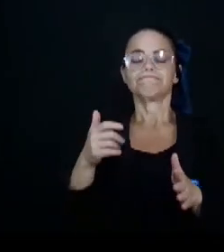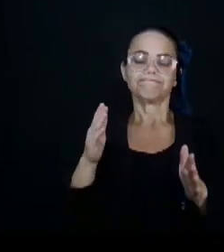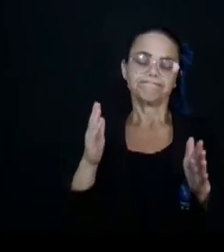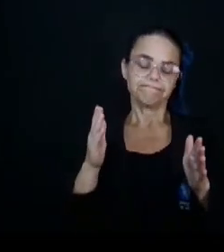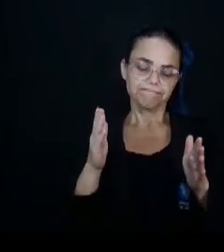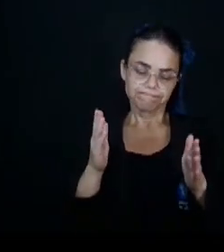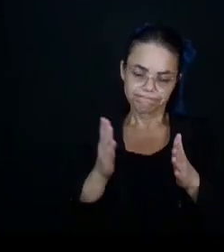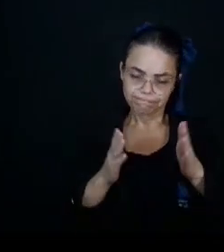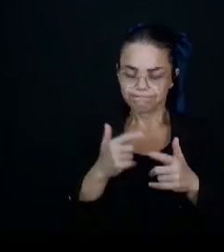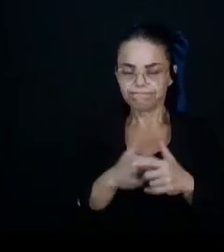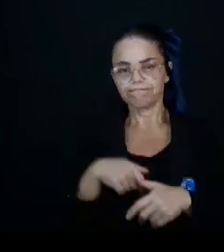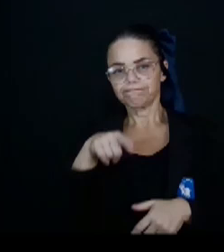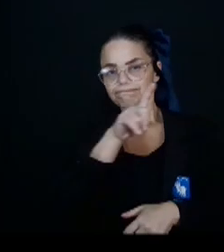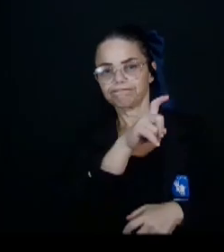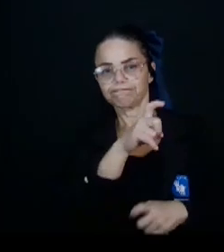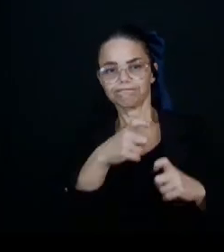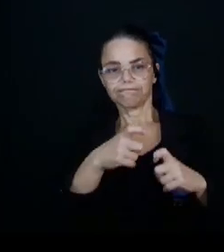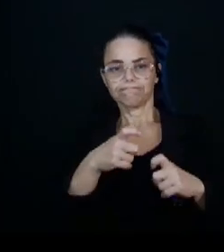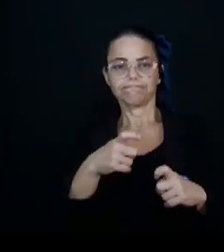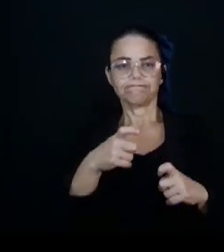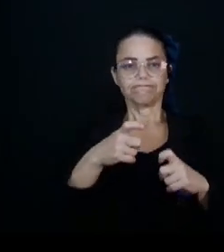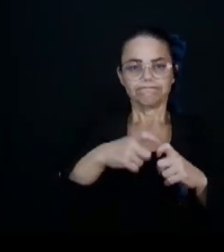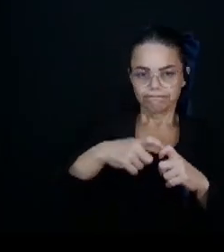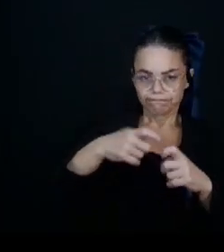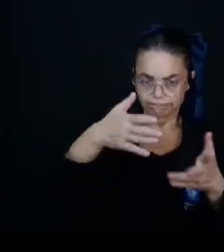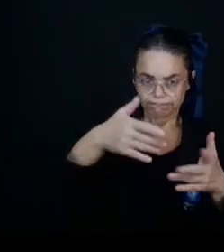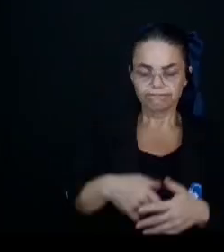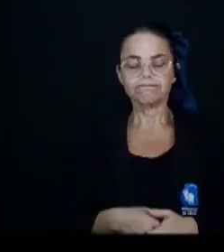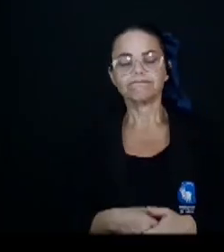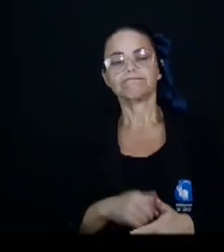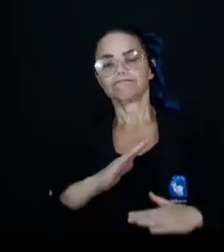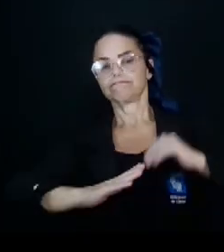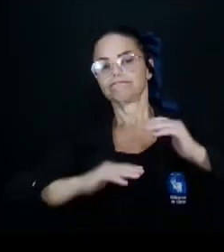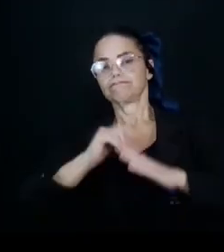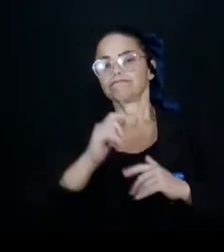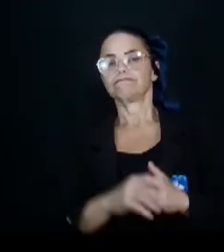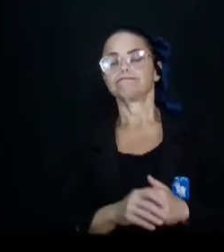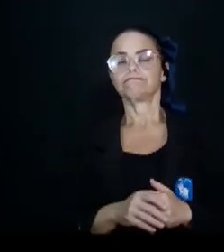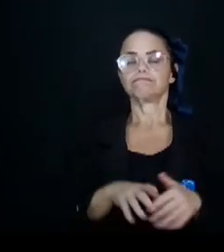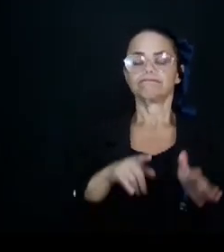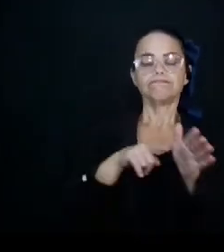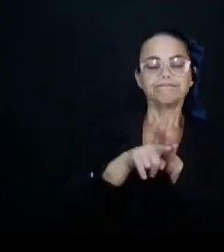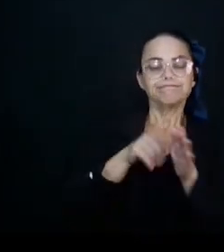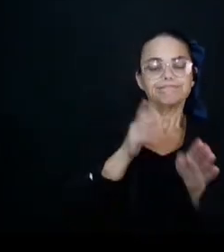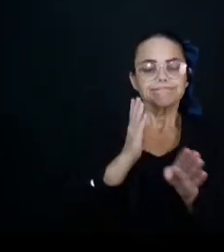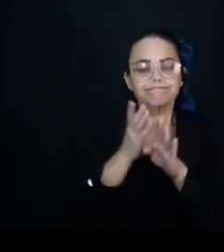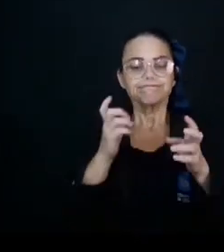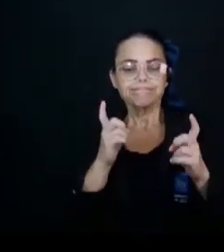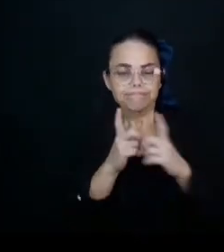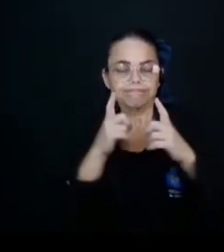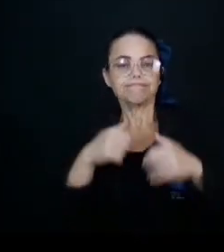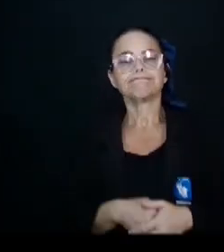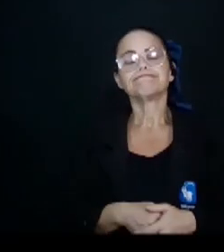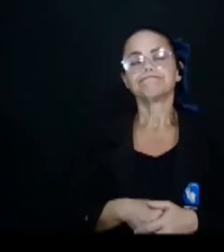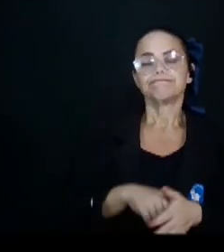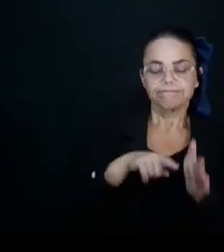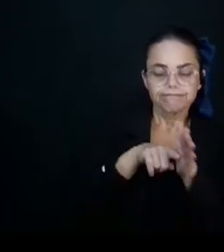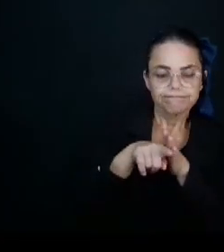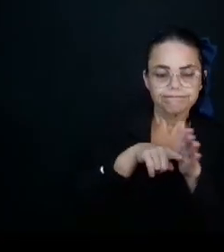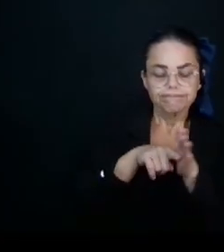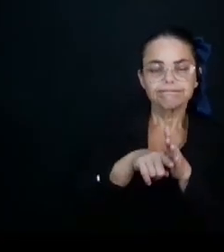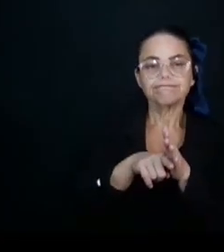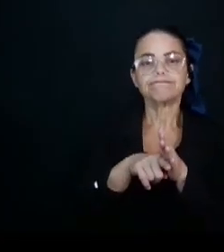até um especialista, né, para fazer esse diagnóstico, para passar para um exame aí de rotina, e